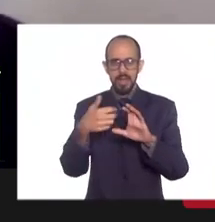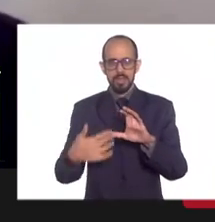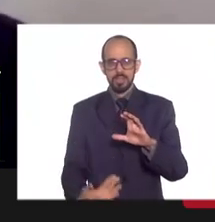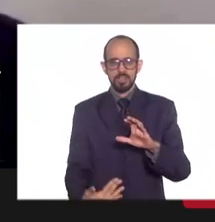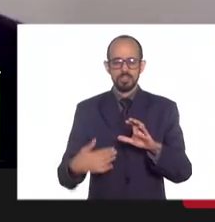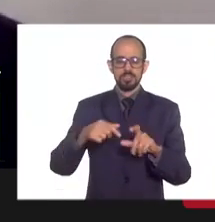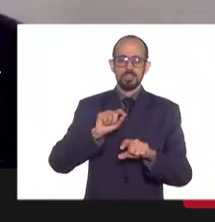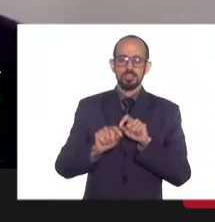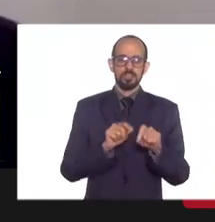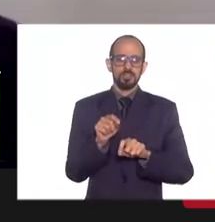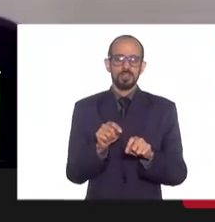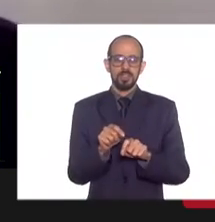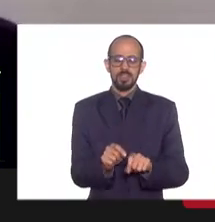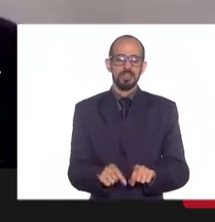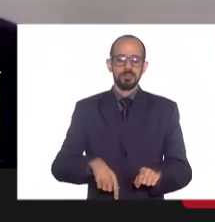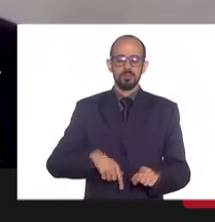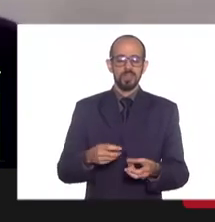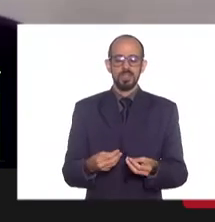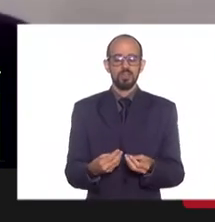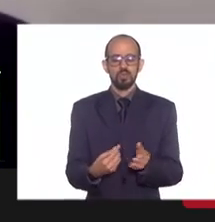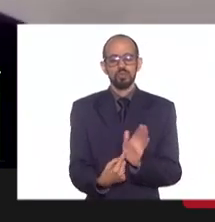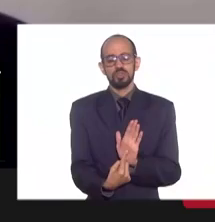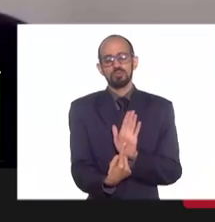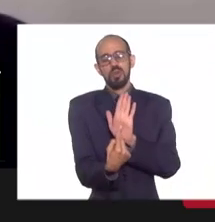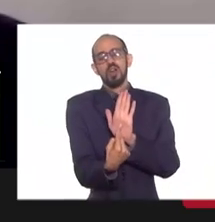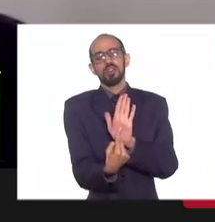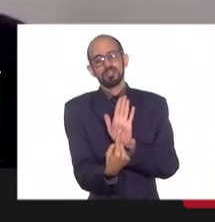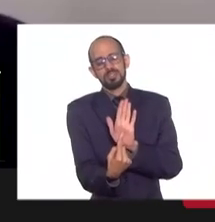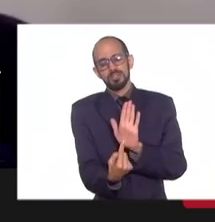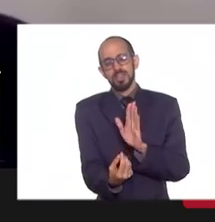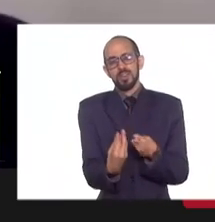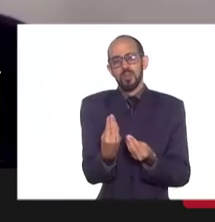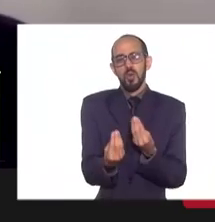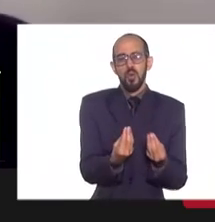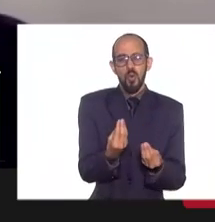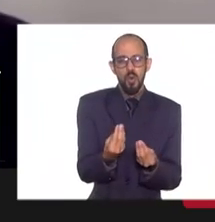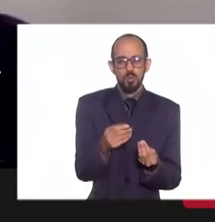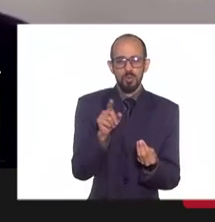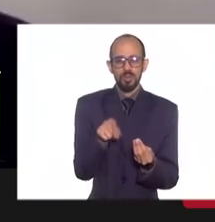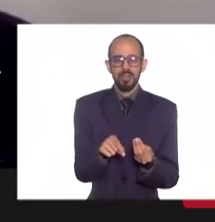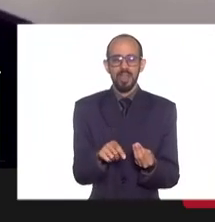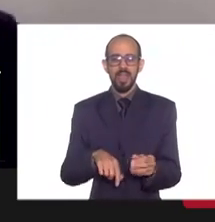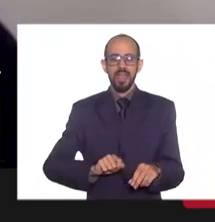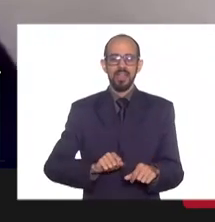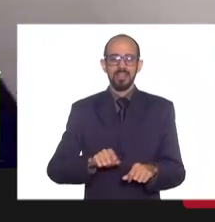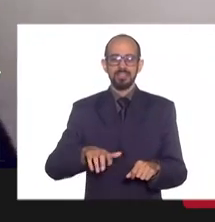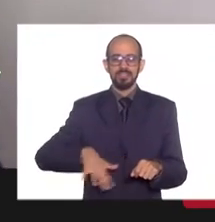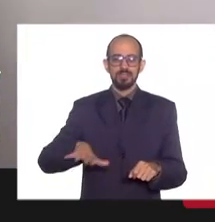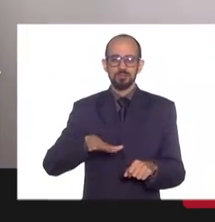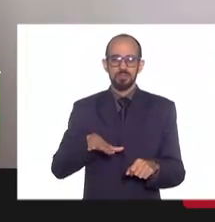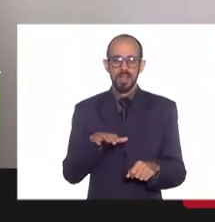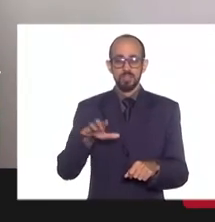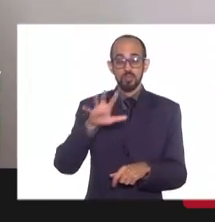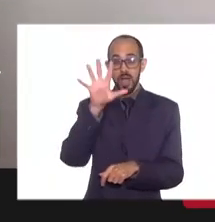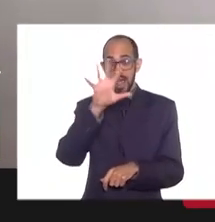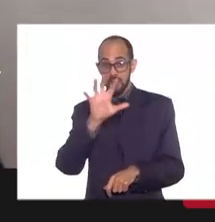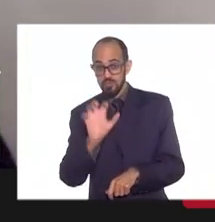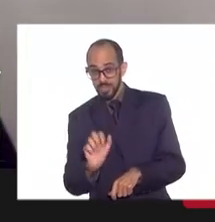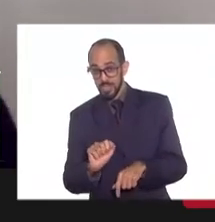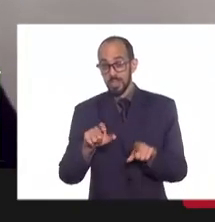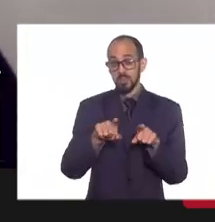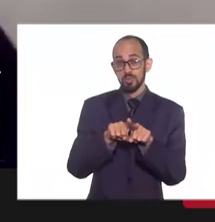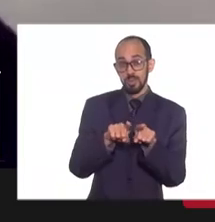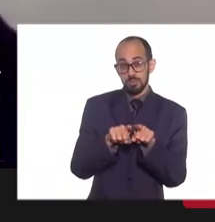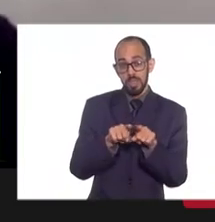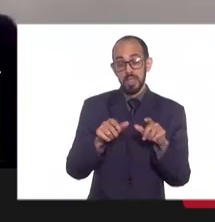trazem para mim uma referência muito grande do pássaro Sankofa tão tradicional da cultura africana que é o